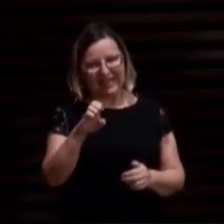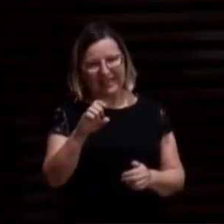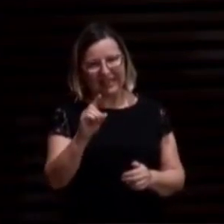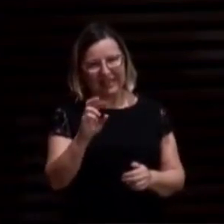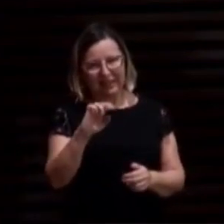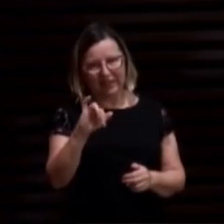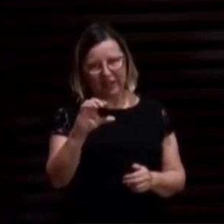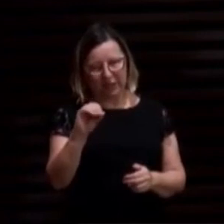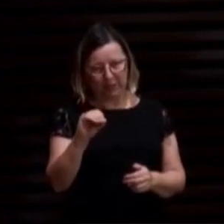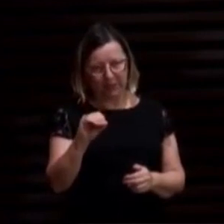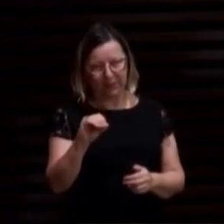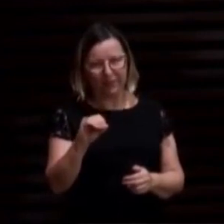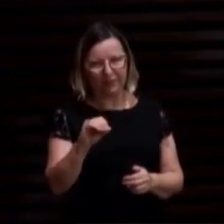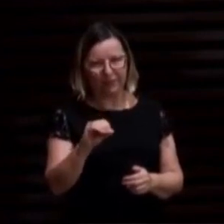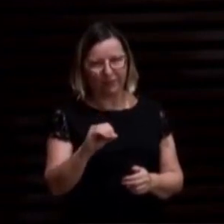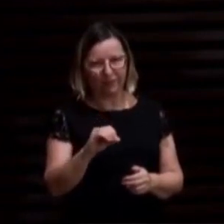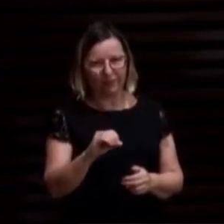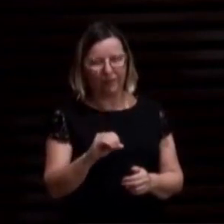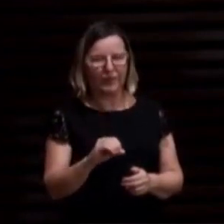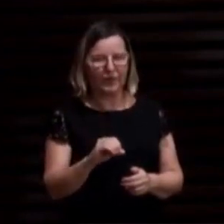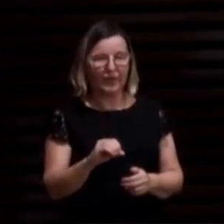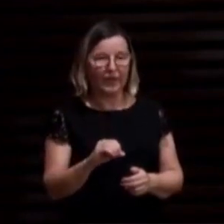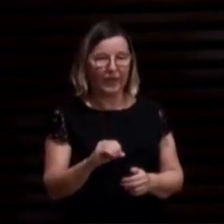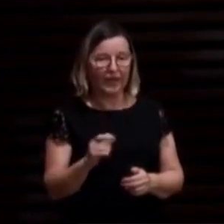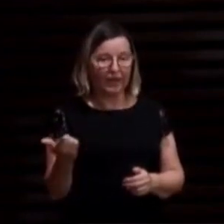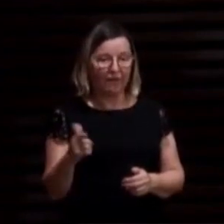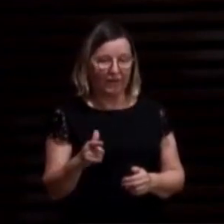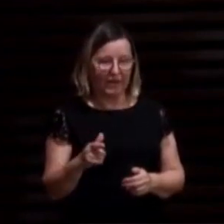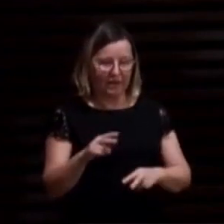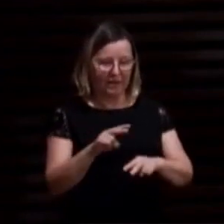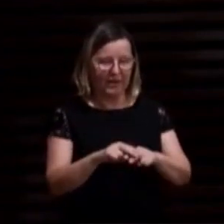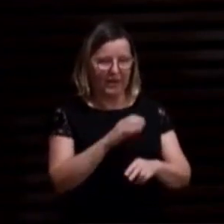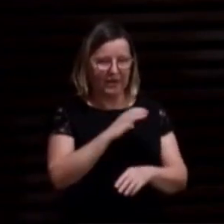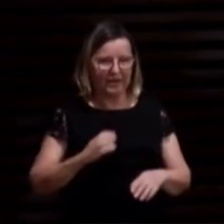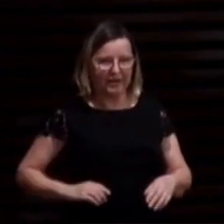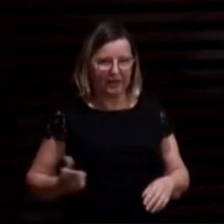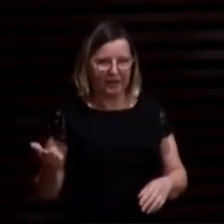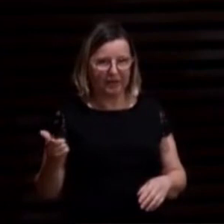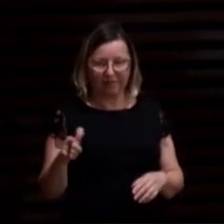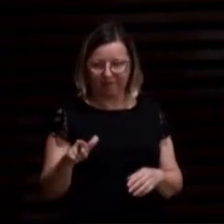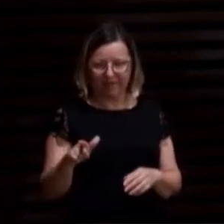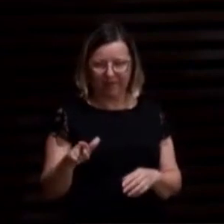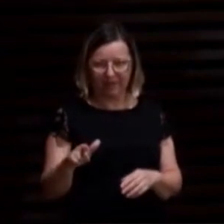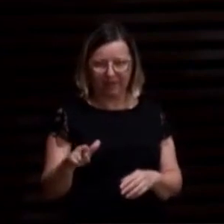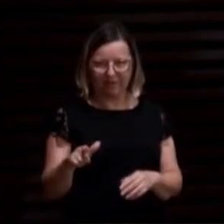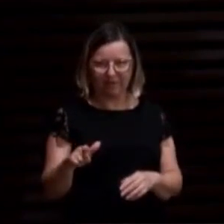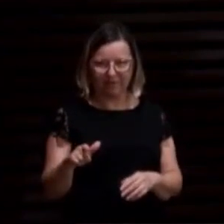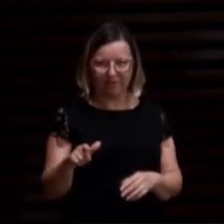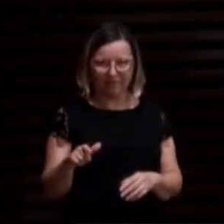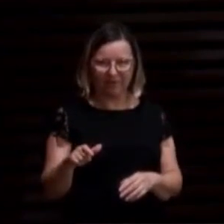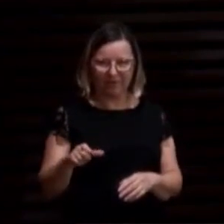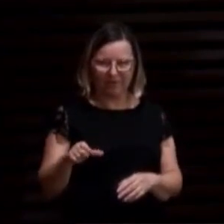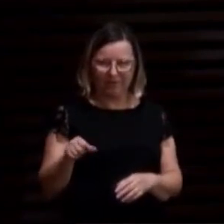Eles vieram com lâmpadas, com lanternas, com tochas e com armas, com um